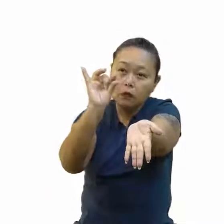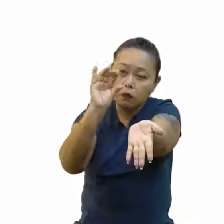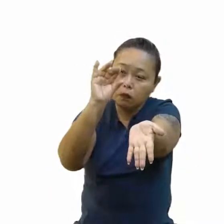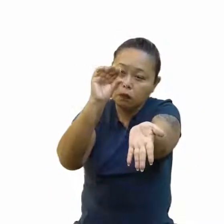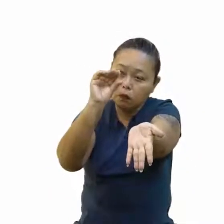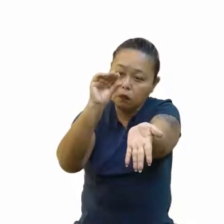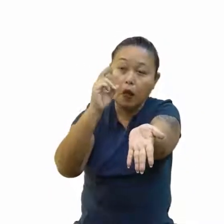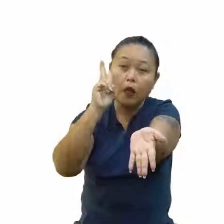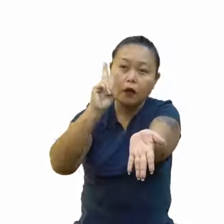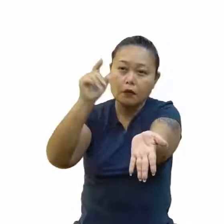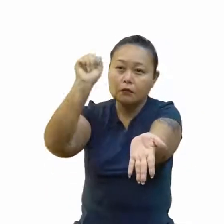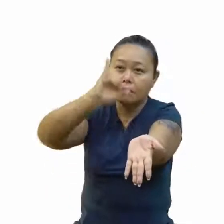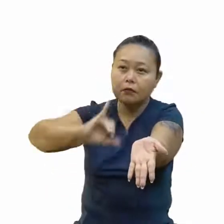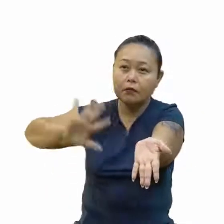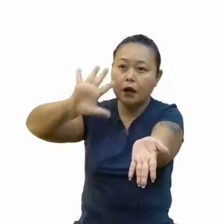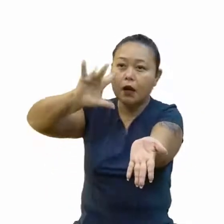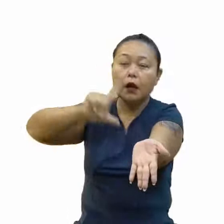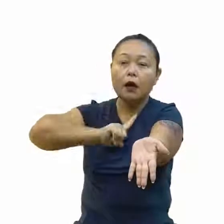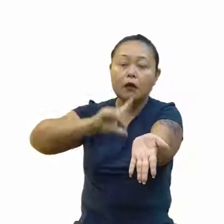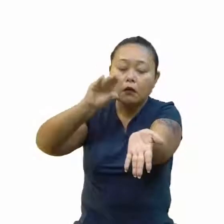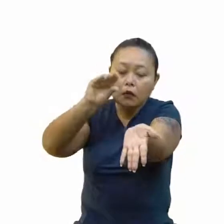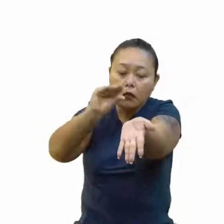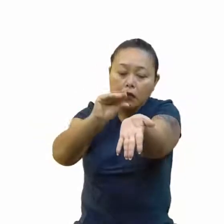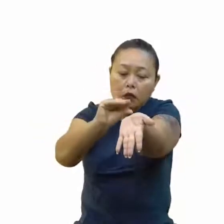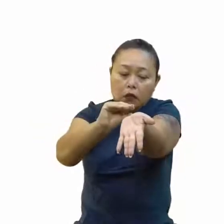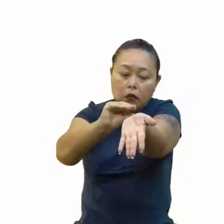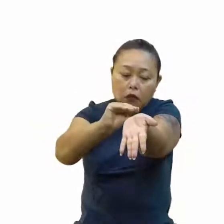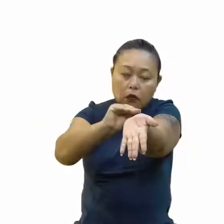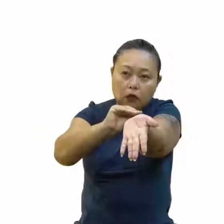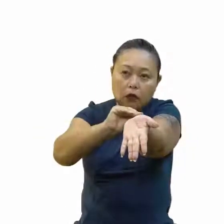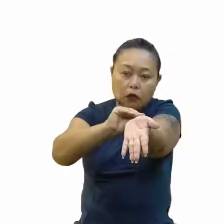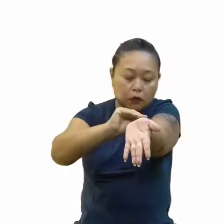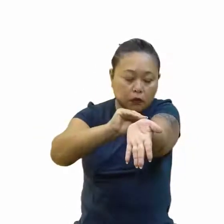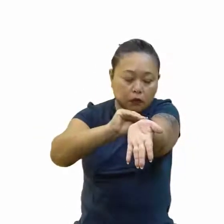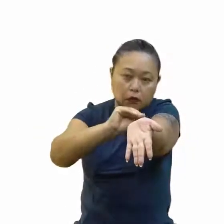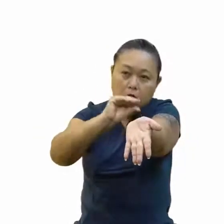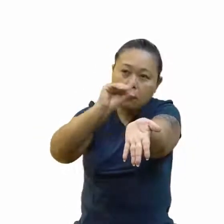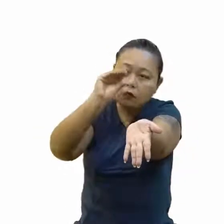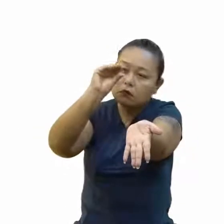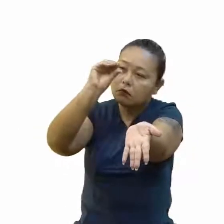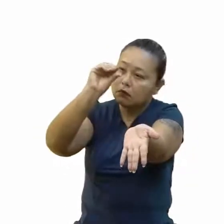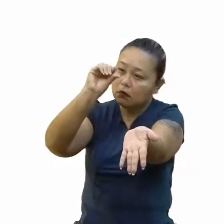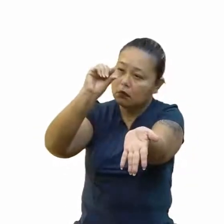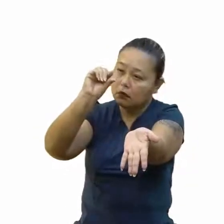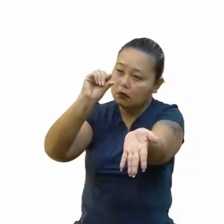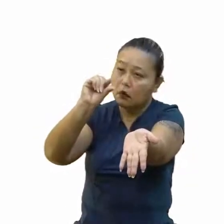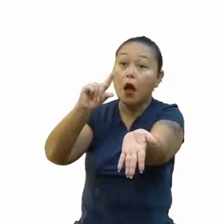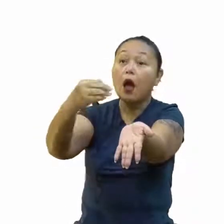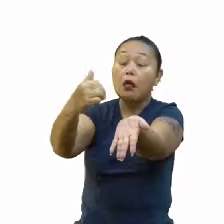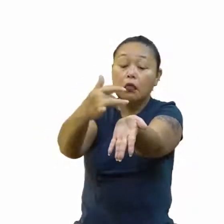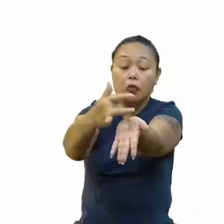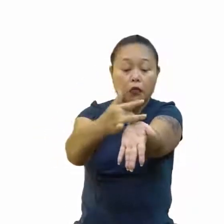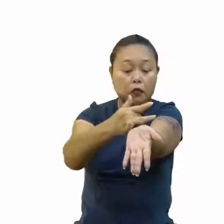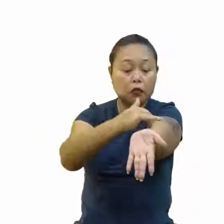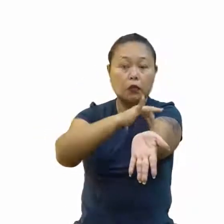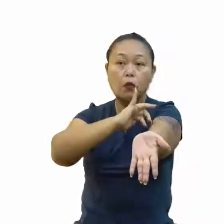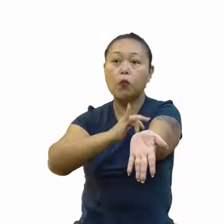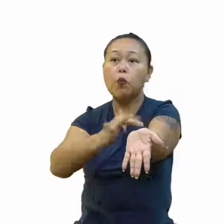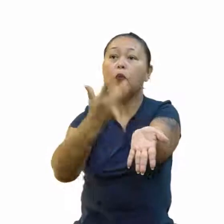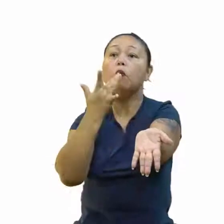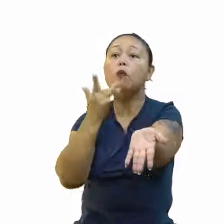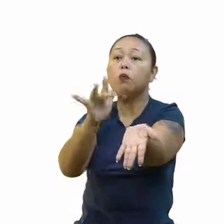lá da imagem. Então elas vão ficando com o orifício ali menor, né? Então a passagem do fluxo